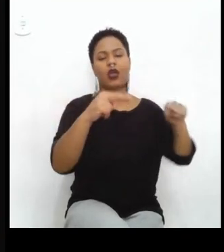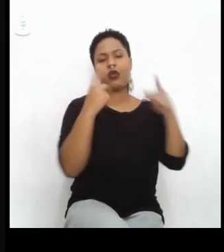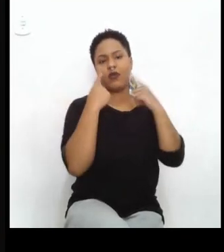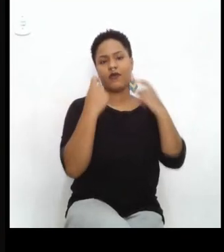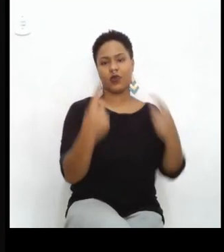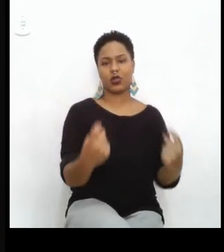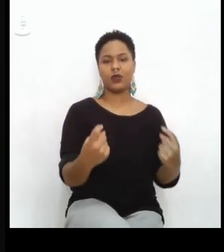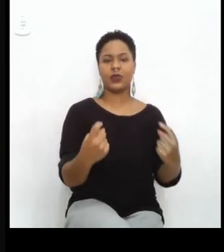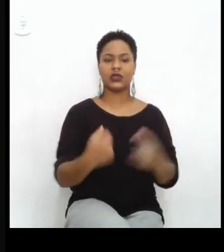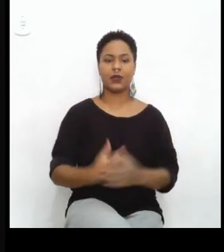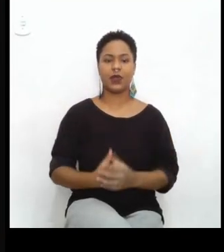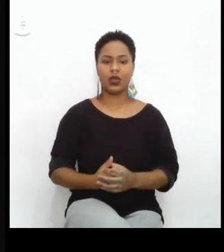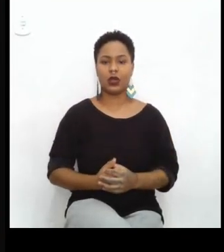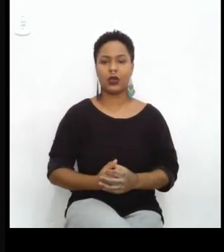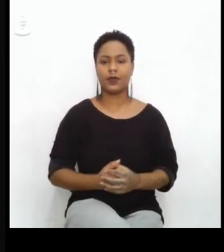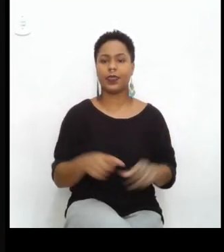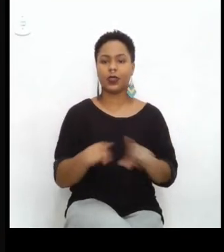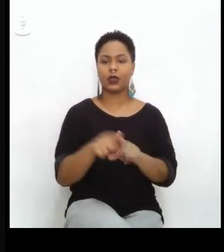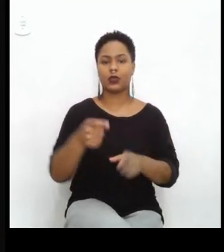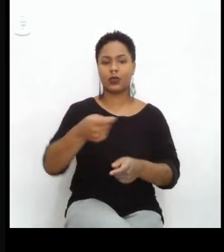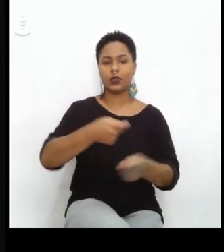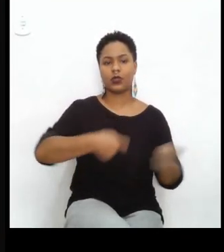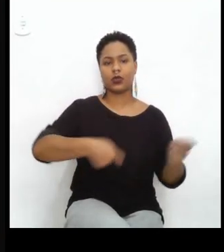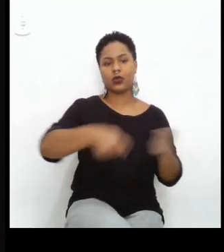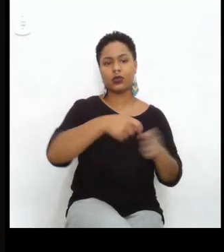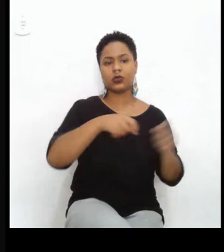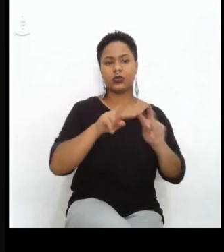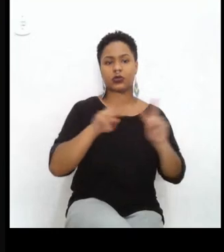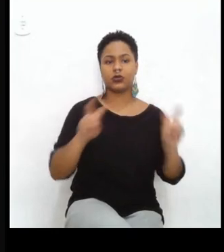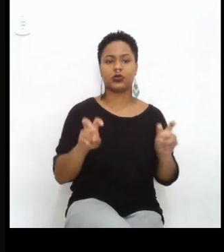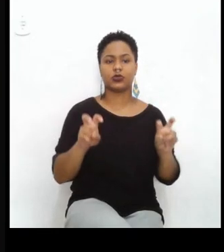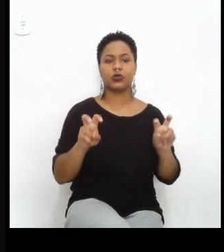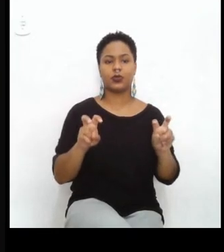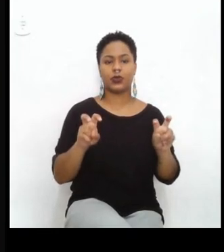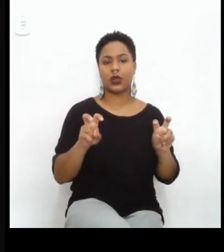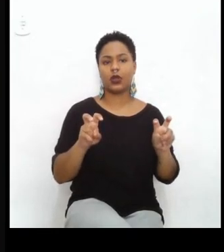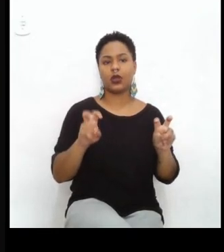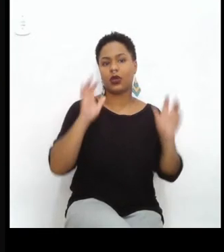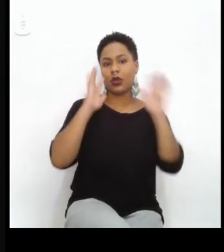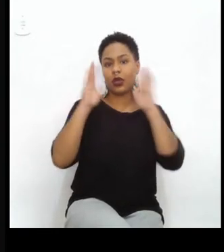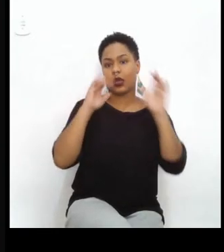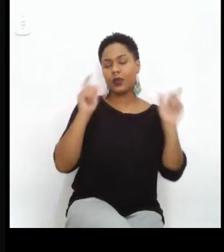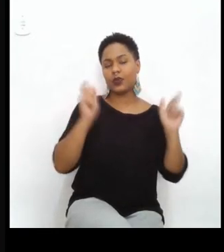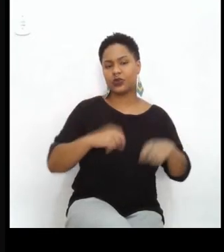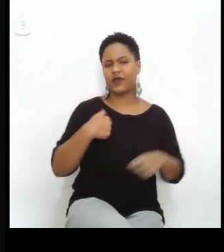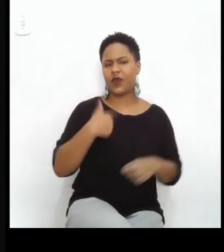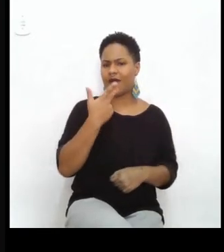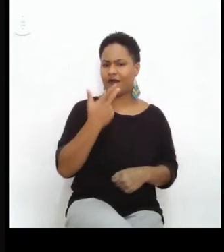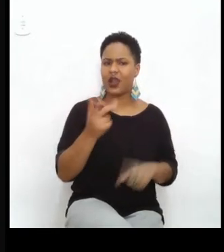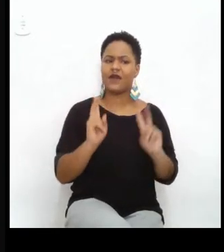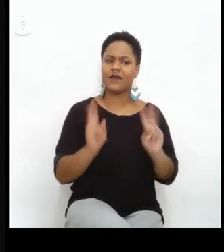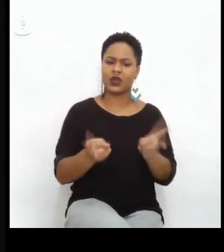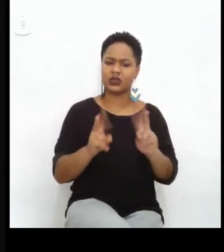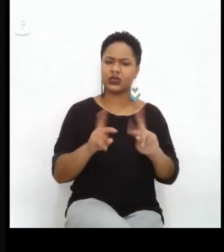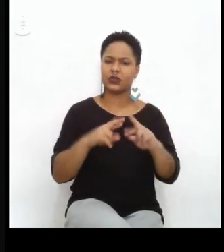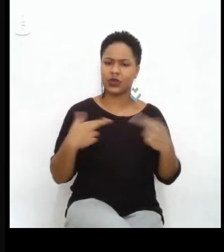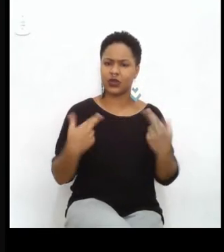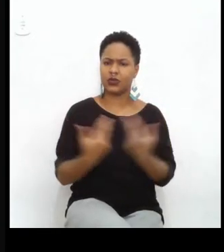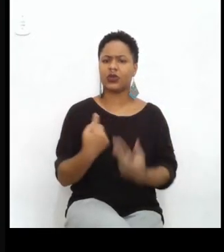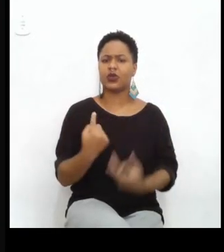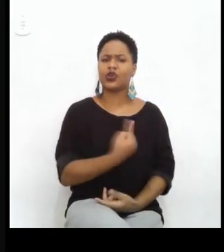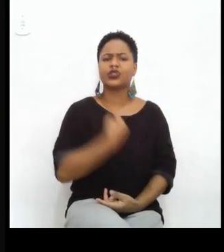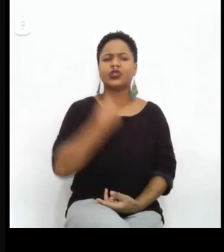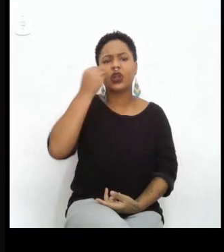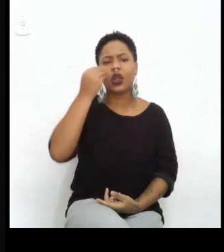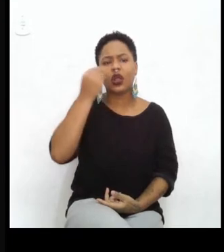mas negociando também com essa especulação possível né Sempre falava nacionais que a gente ficava tentando defender a ideia